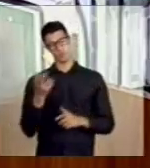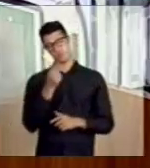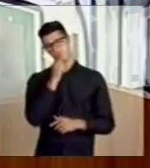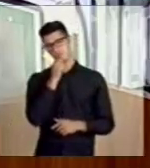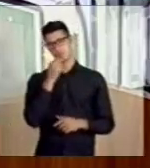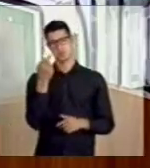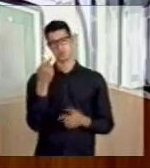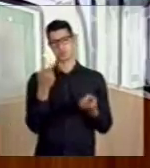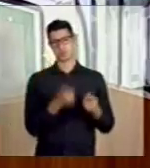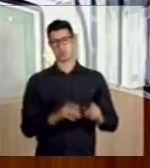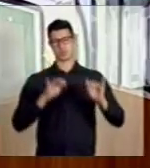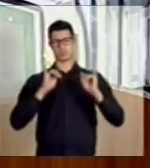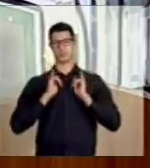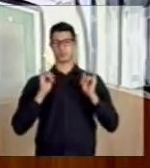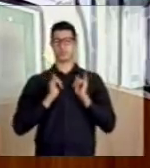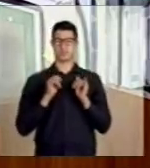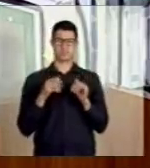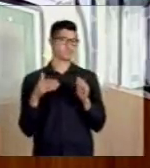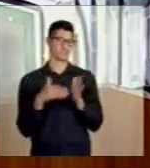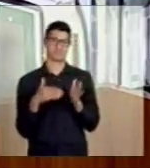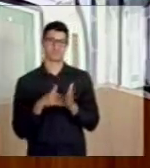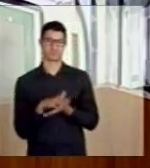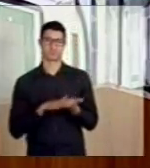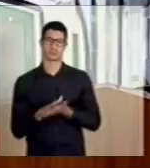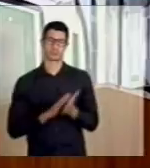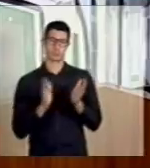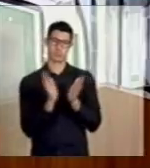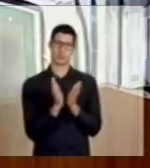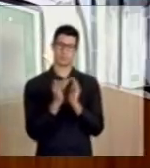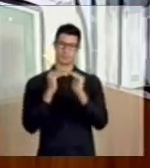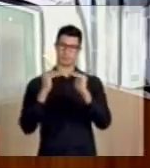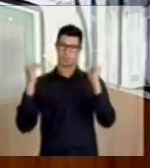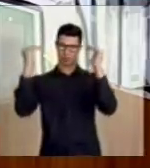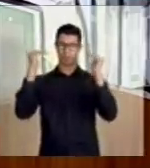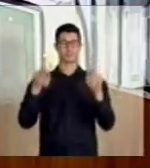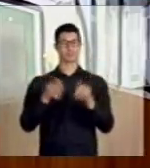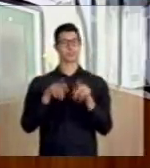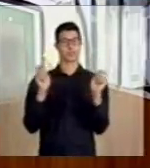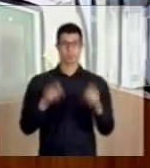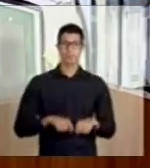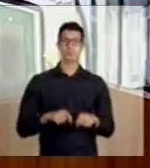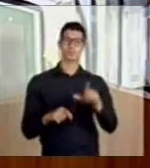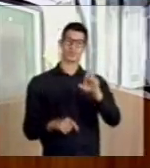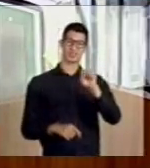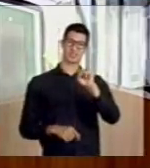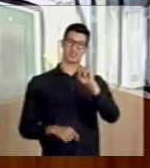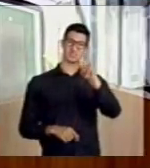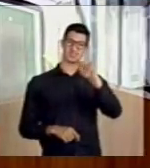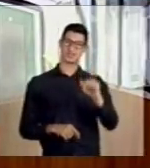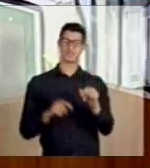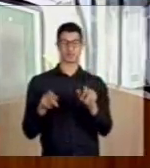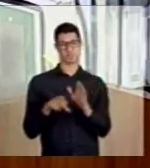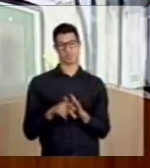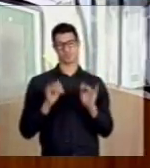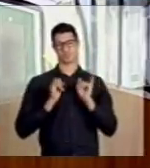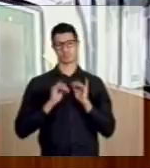contra omissões que, imputáveis aos grupos majoritários, tornem-se lesivas em face da